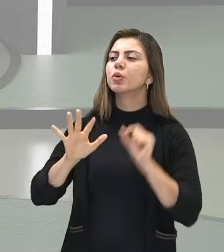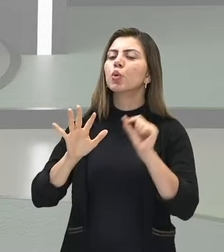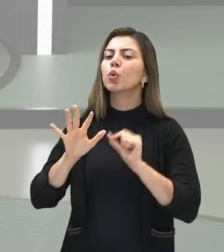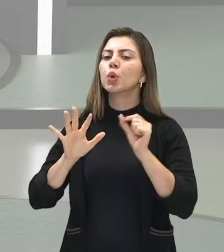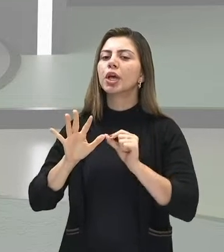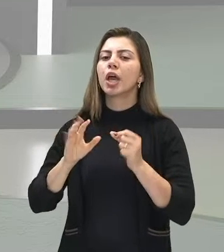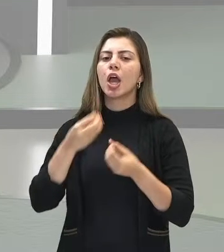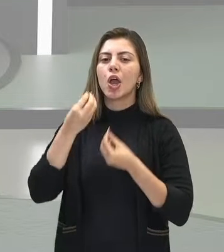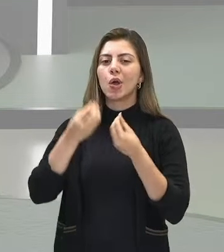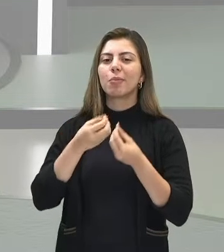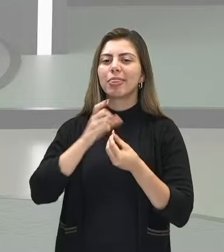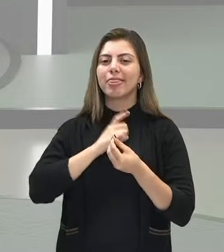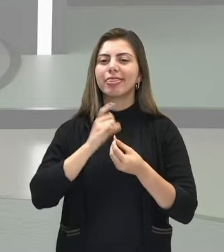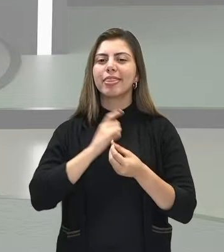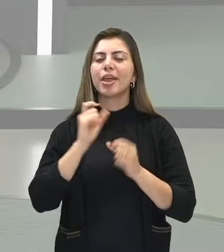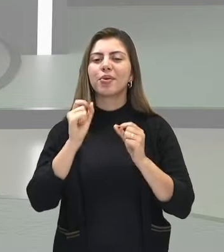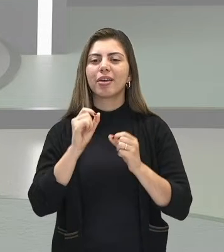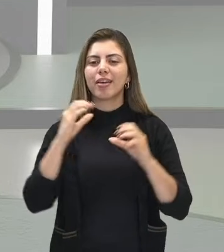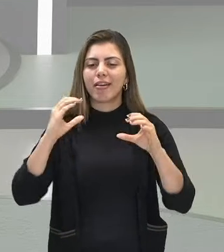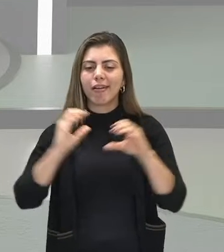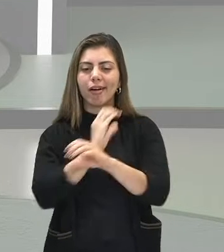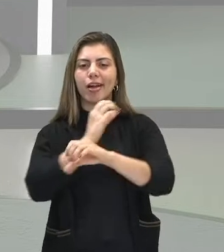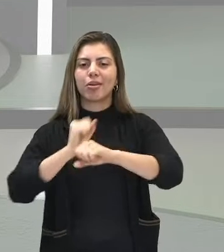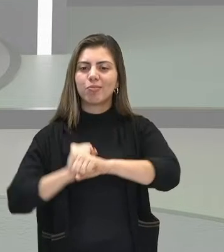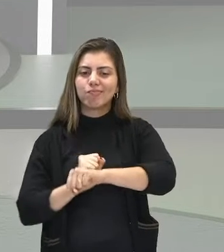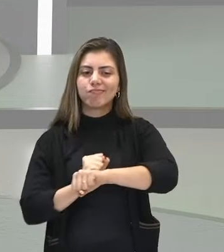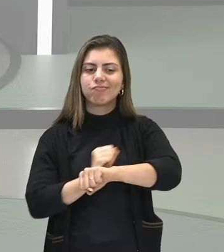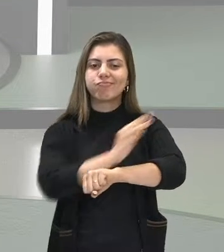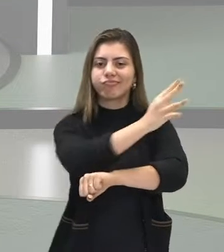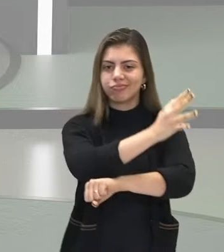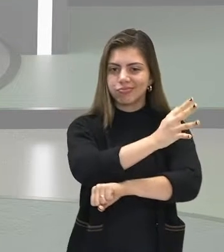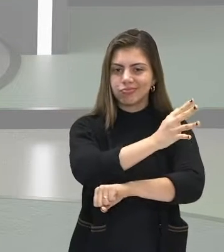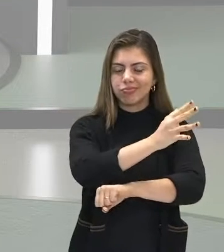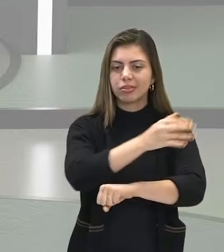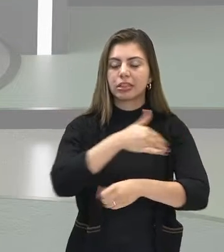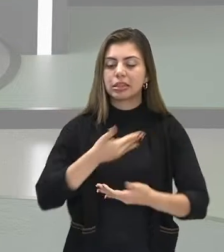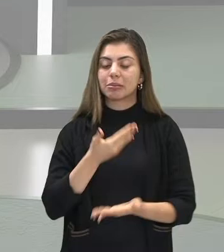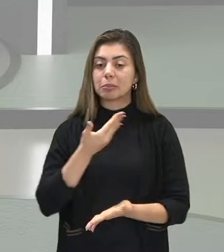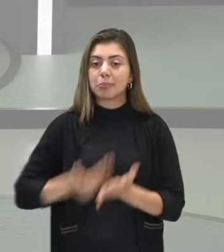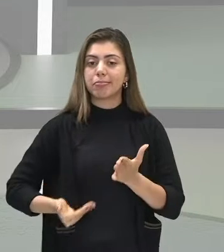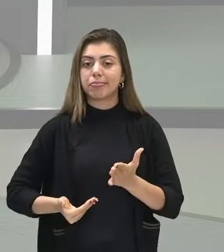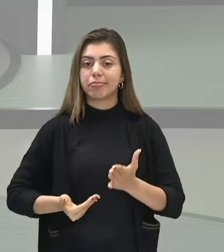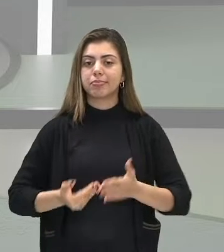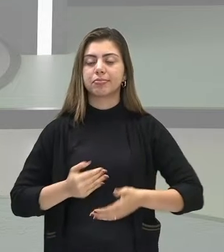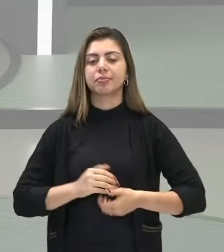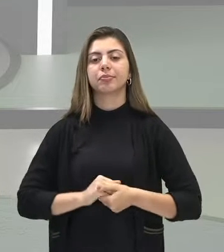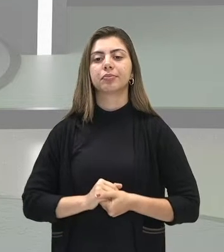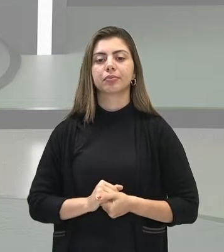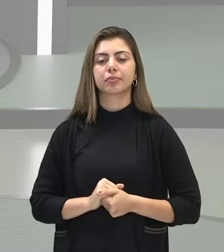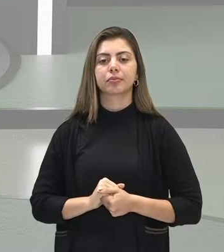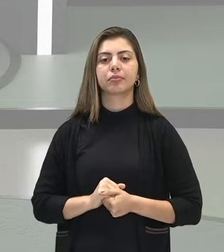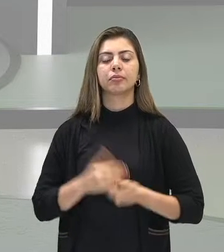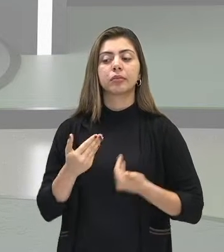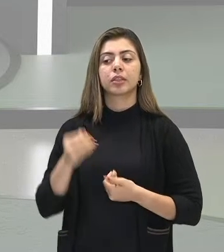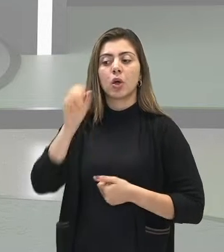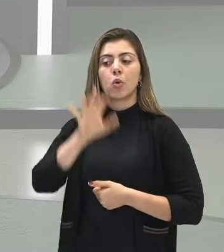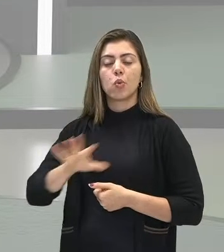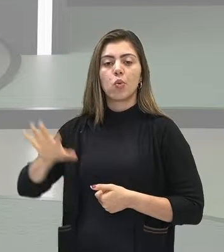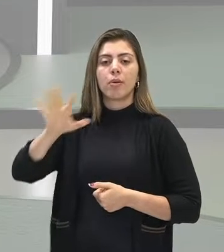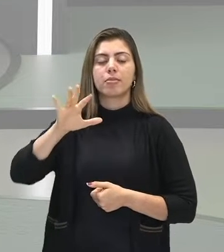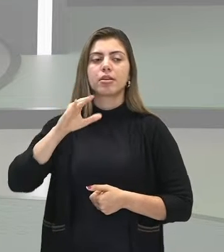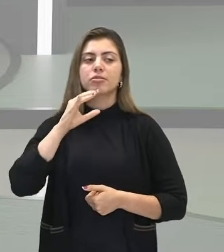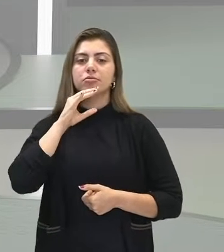está liberando esse calor, né? Está perdendo esse calor para o sistema. E o ambiente